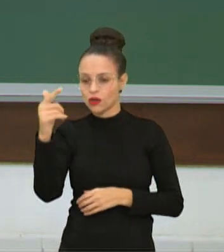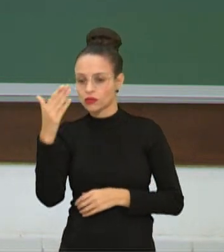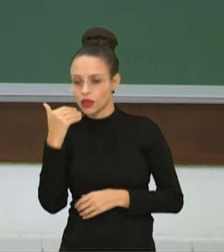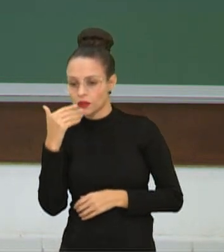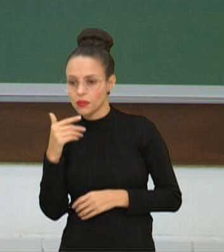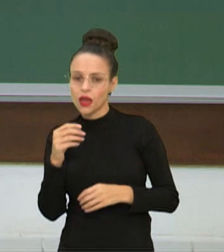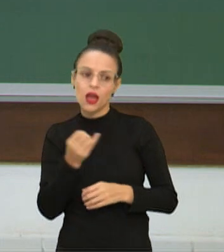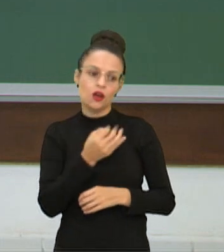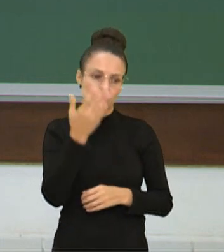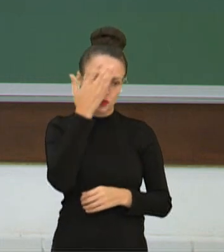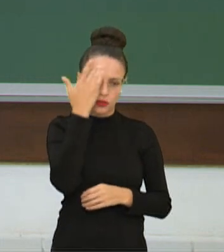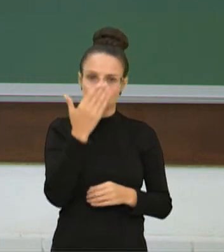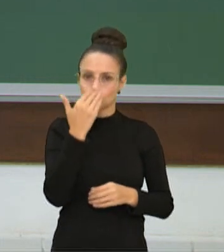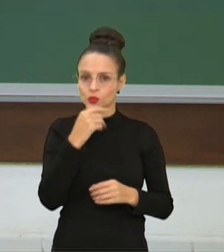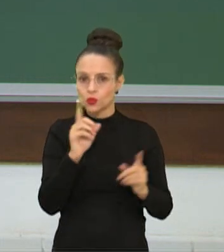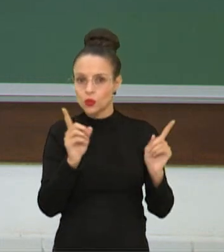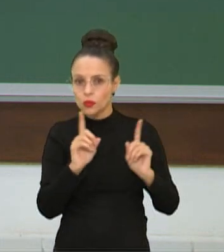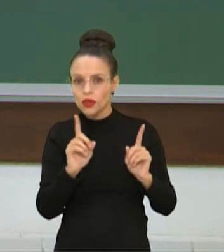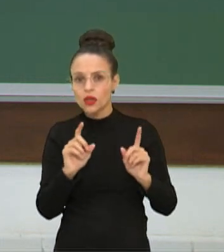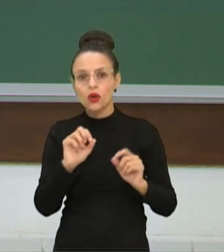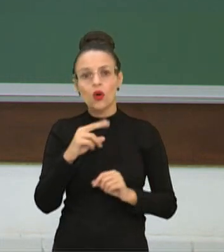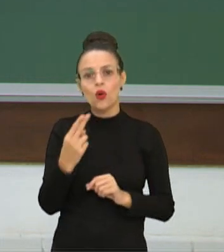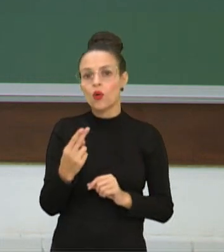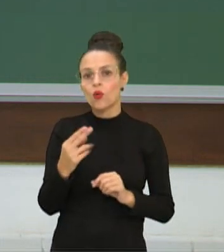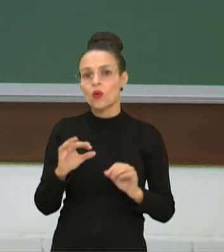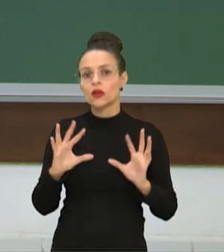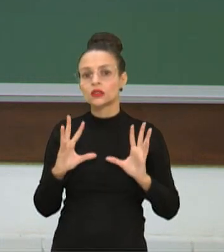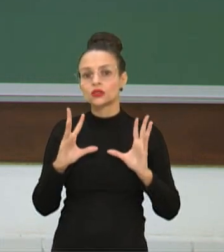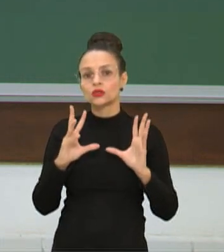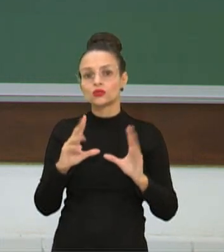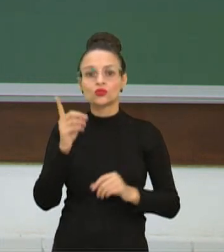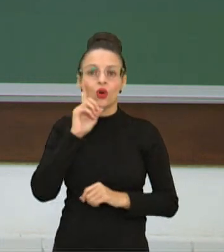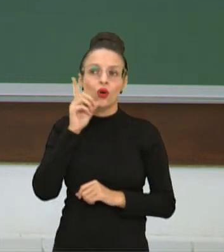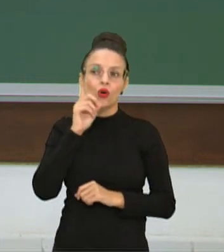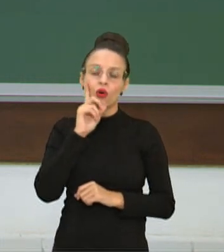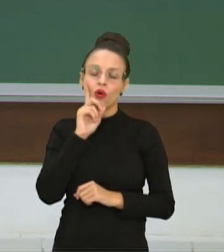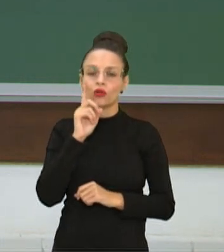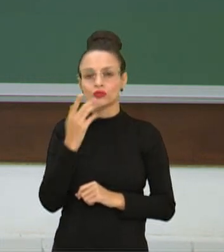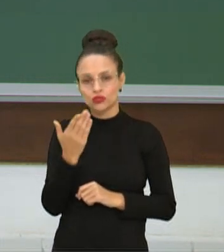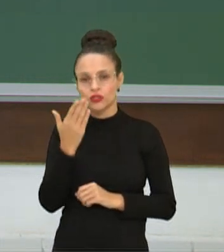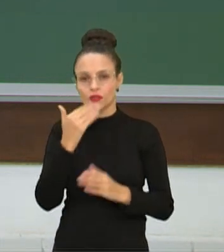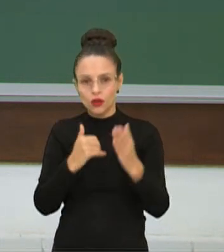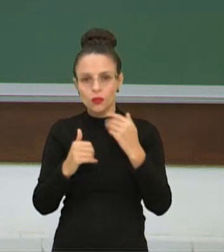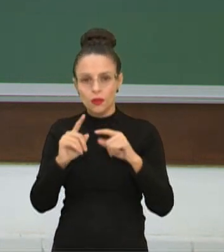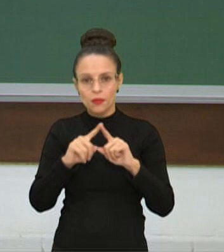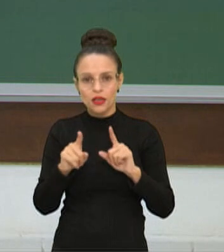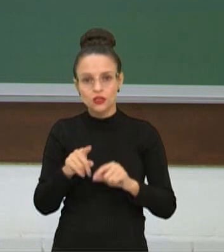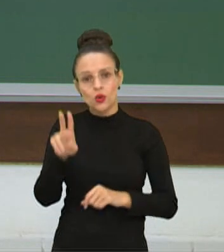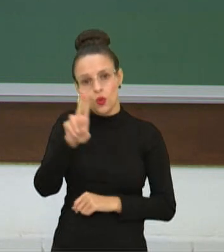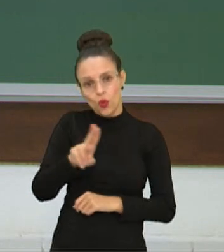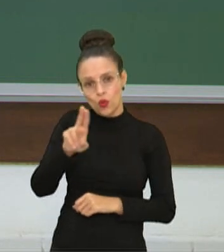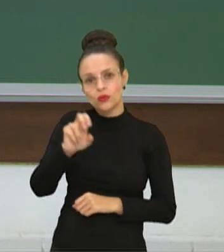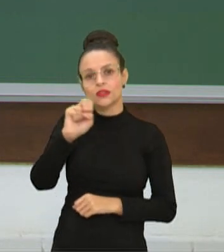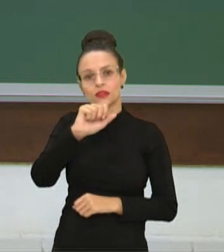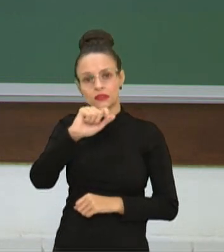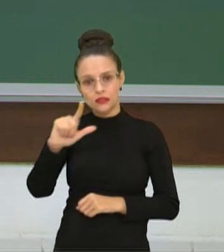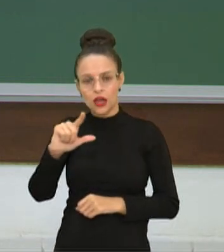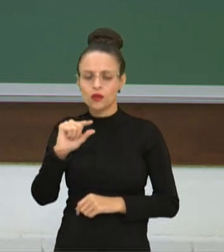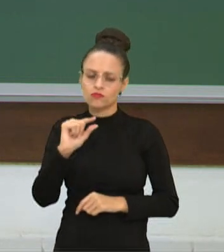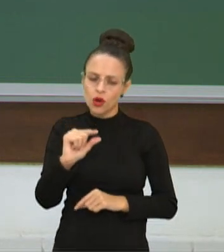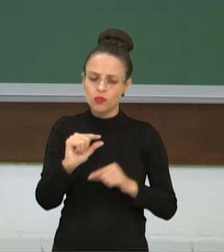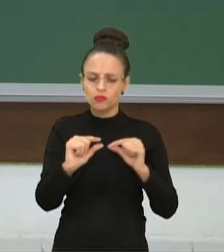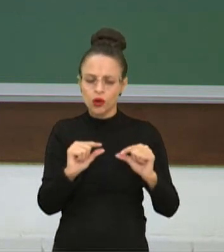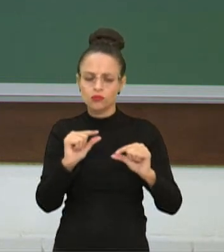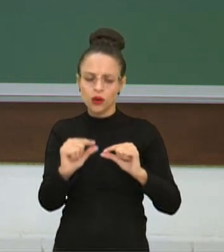podia não consumir, ou ainda, não seriam todos os dias que a gente ia estar consumindo, mas como a gente usa o sal em doses